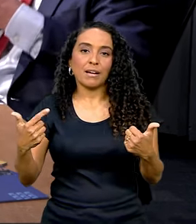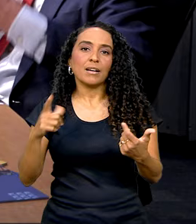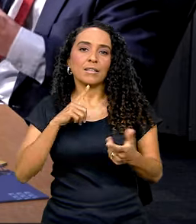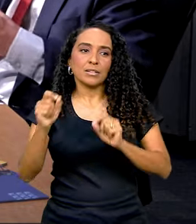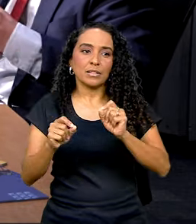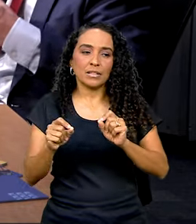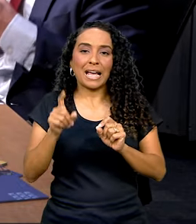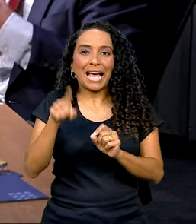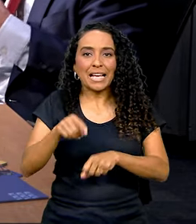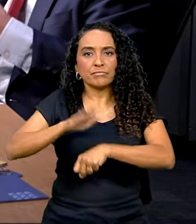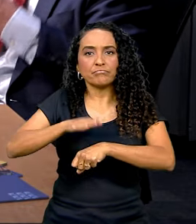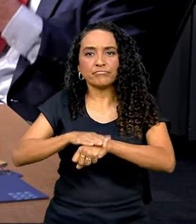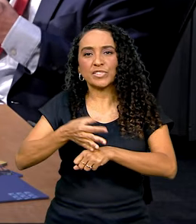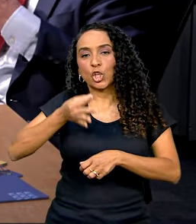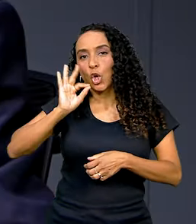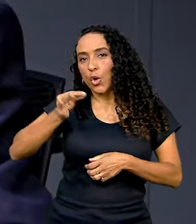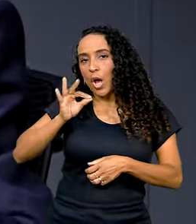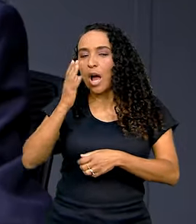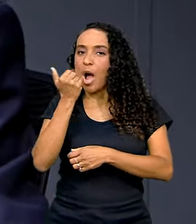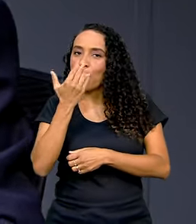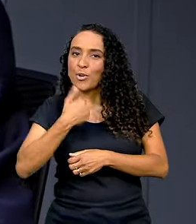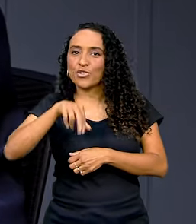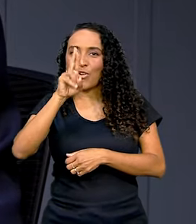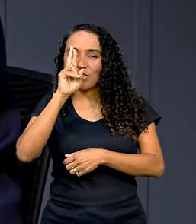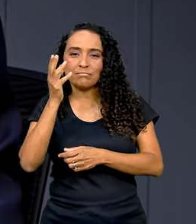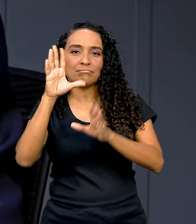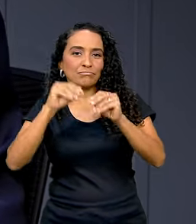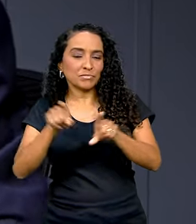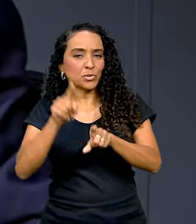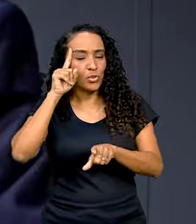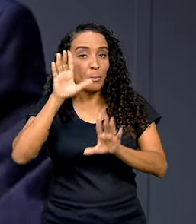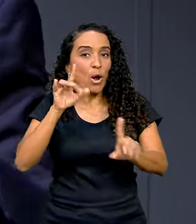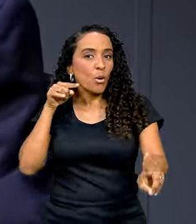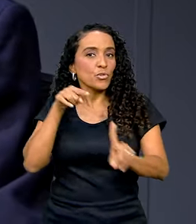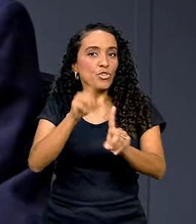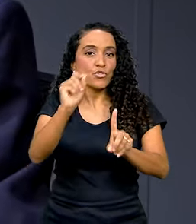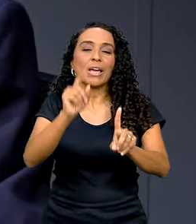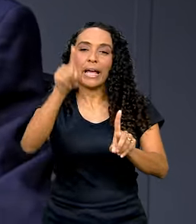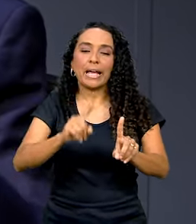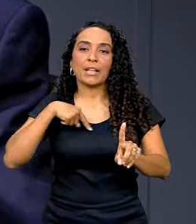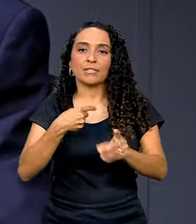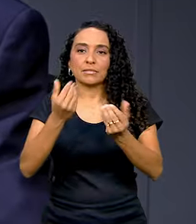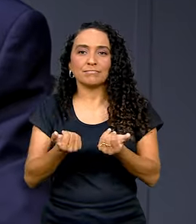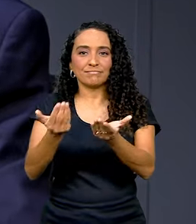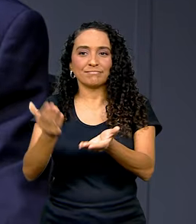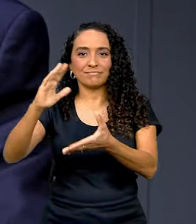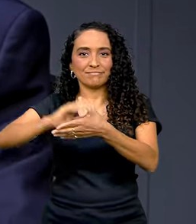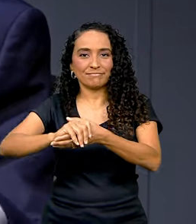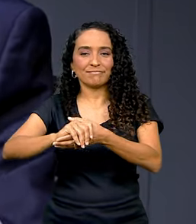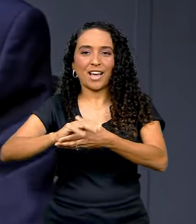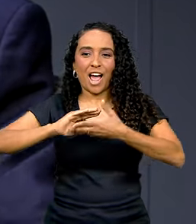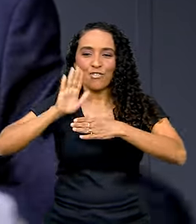eh ter ali a condição de tomar café almoçar e jantar todo dia mas o objetivo é a gente dar a